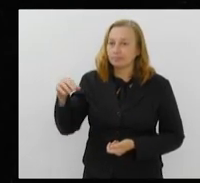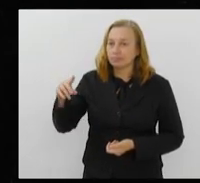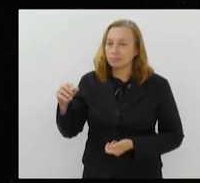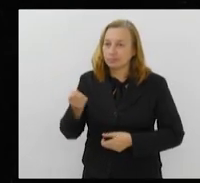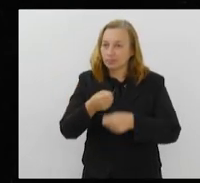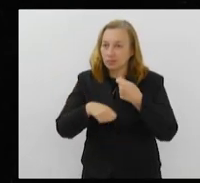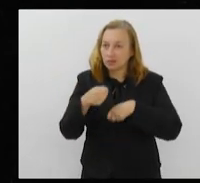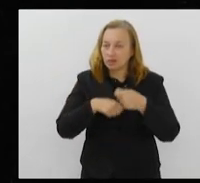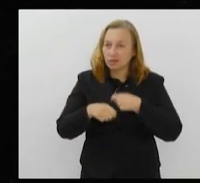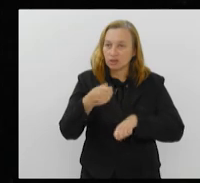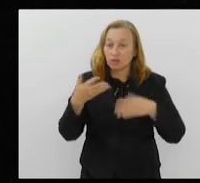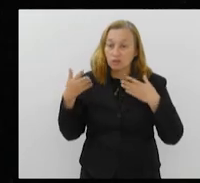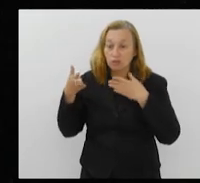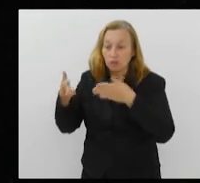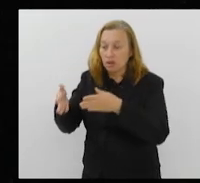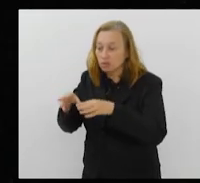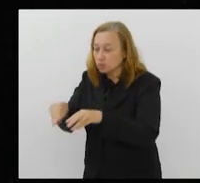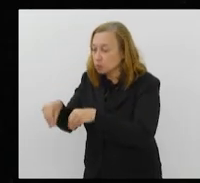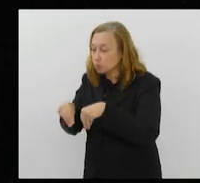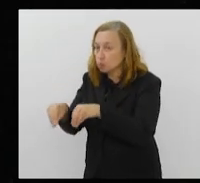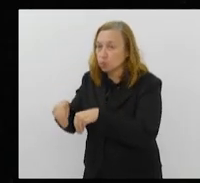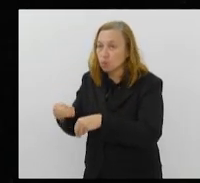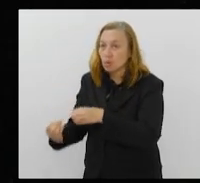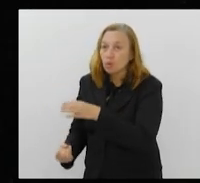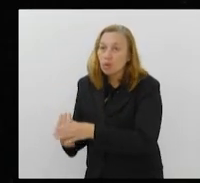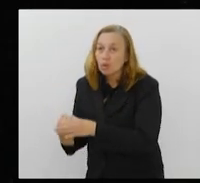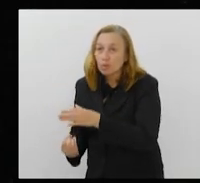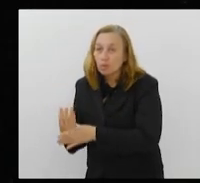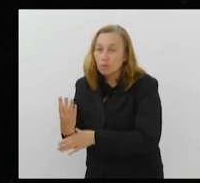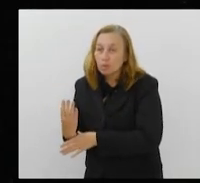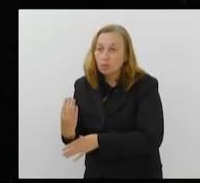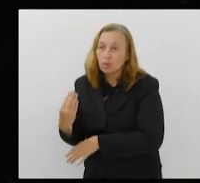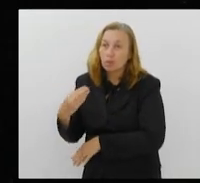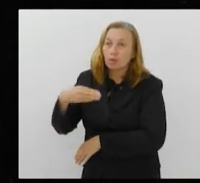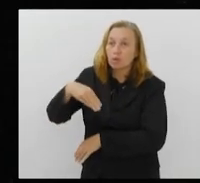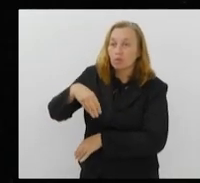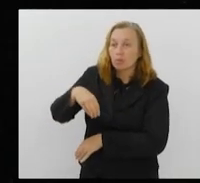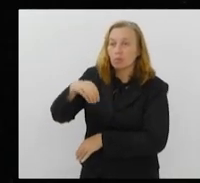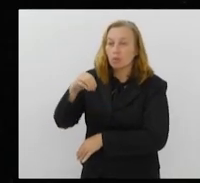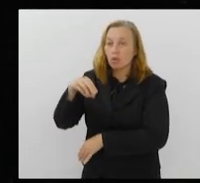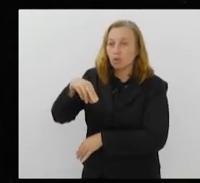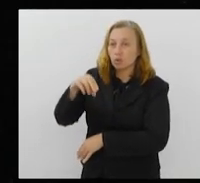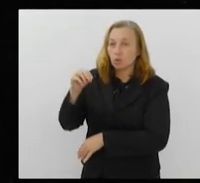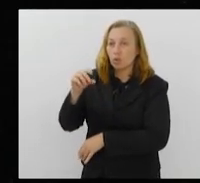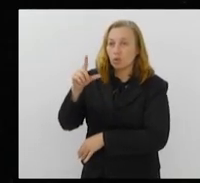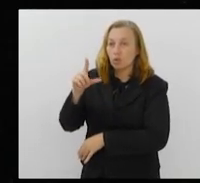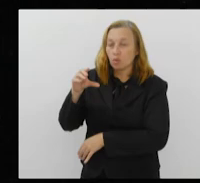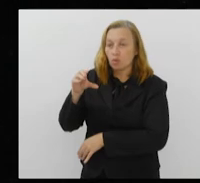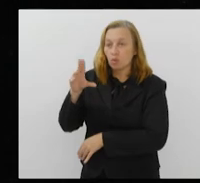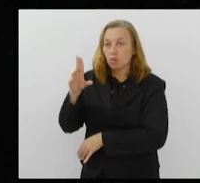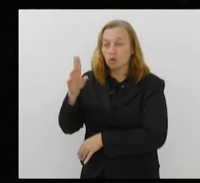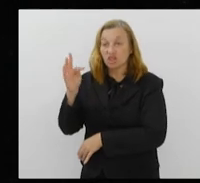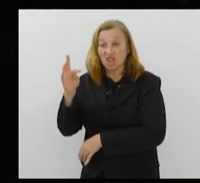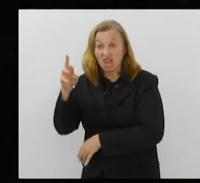de terras e que produz a base de monocultivos, portanto, tem